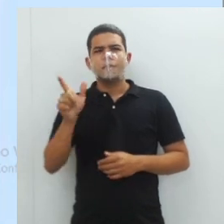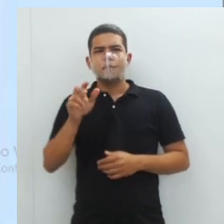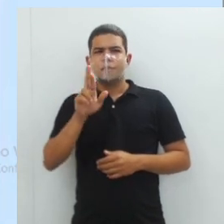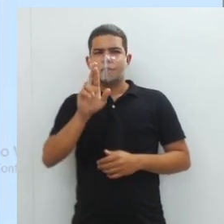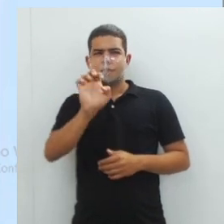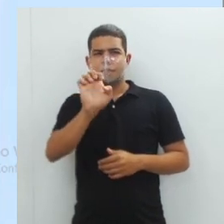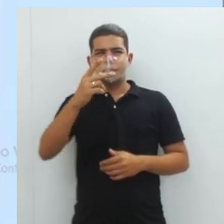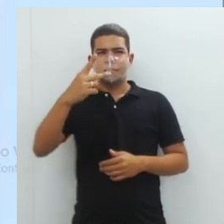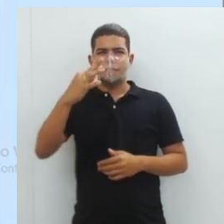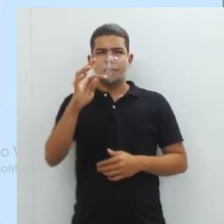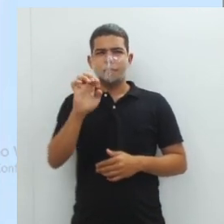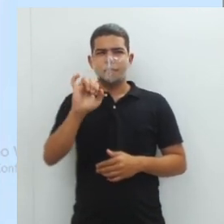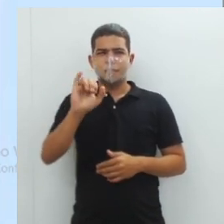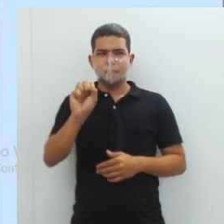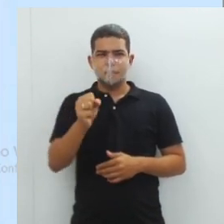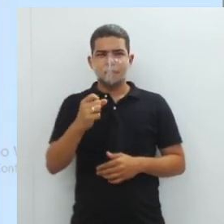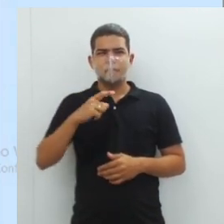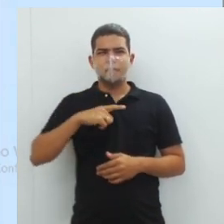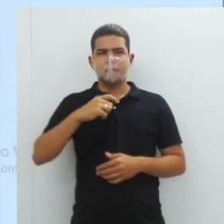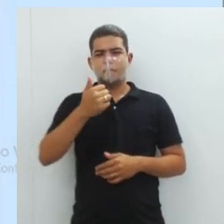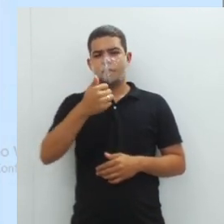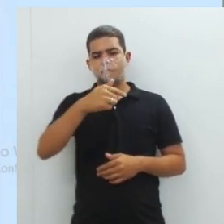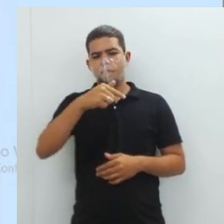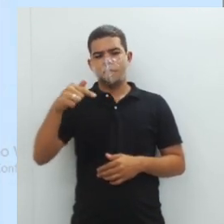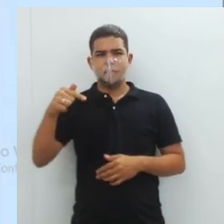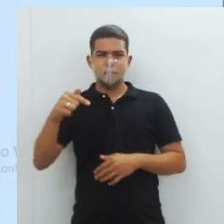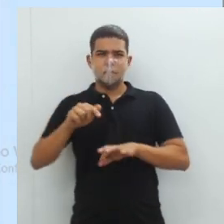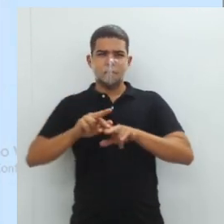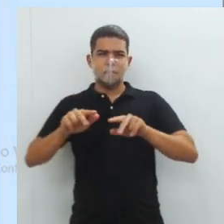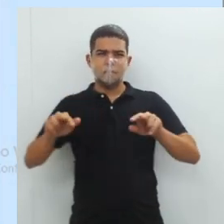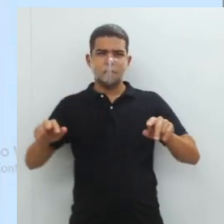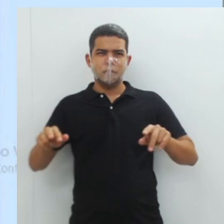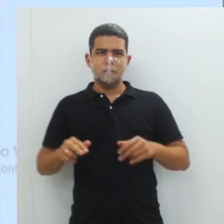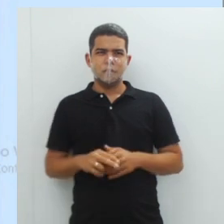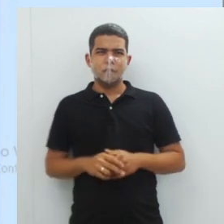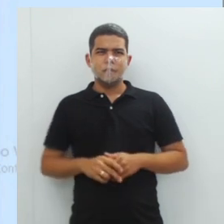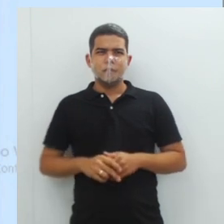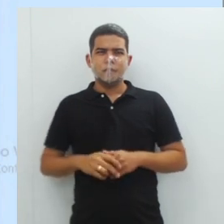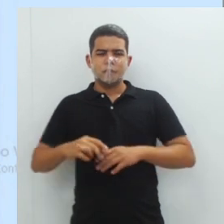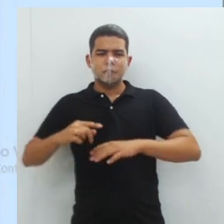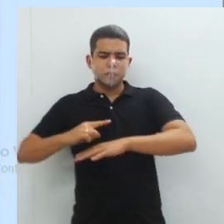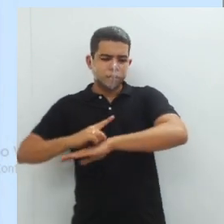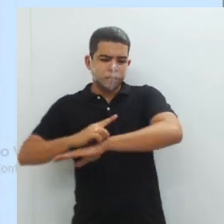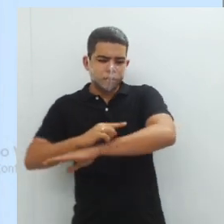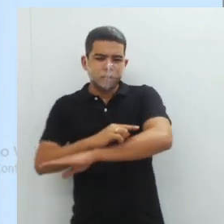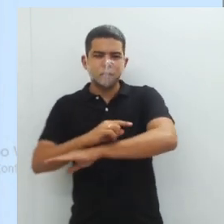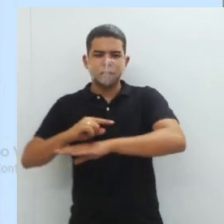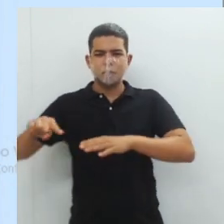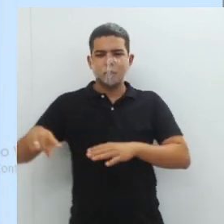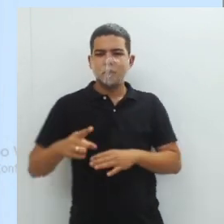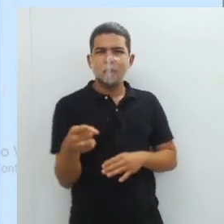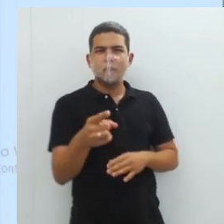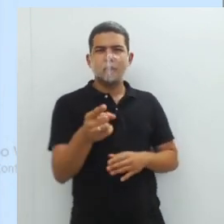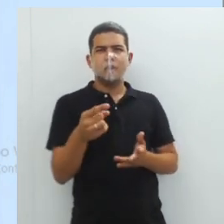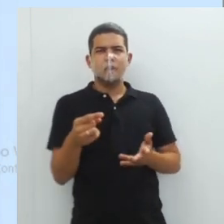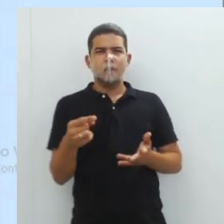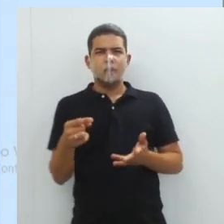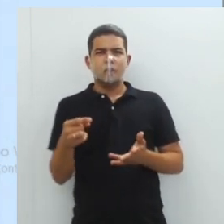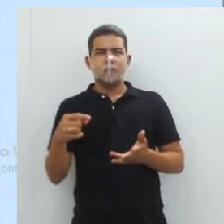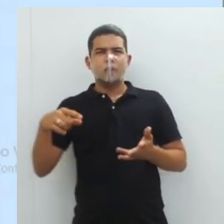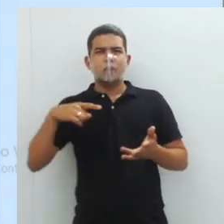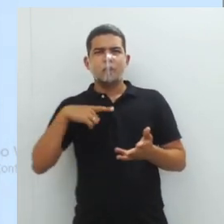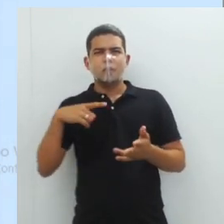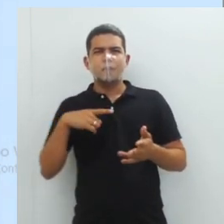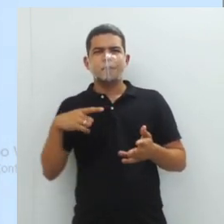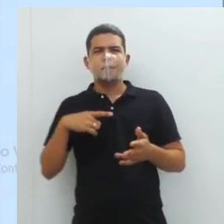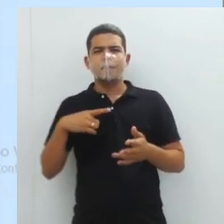representados cerca de 177 espécies, incluindo largatos, serpentes, anfínidos, que bicho é esse? Aquela famosa